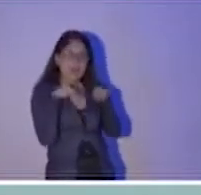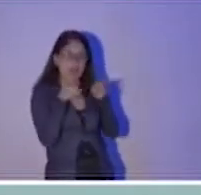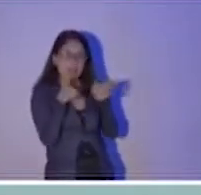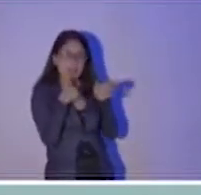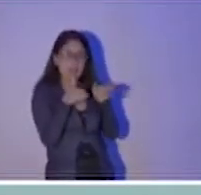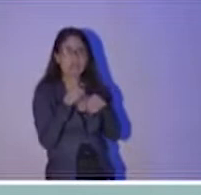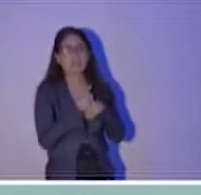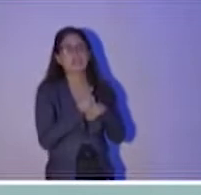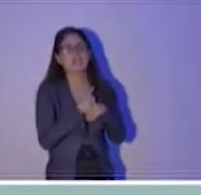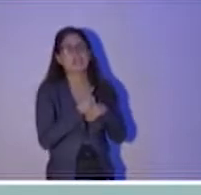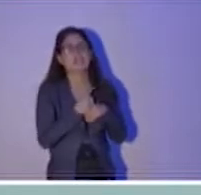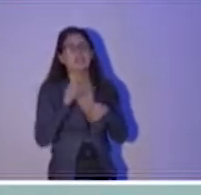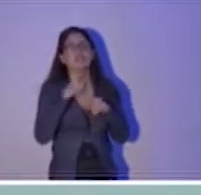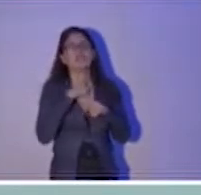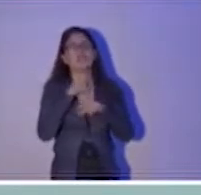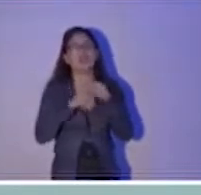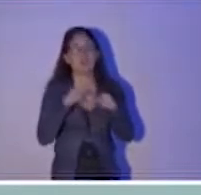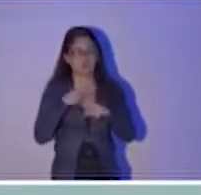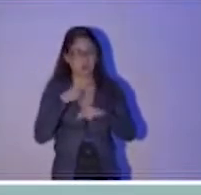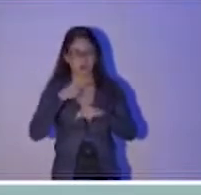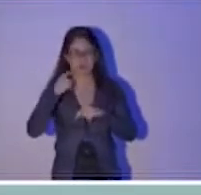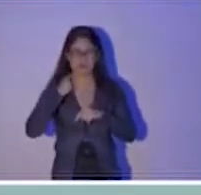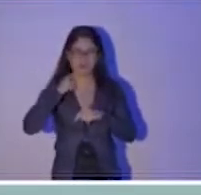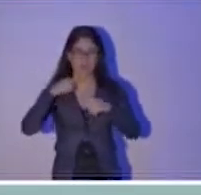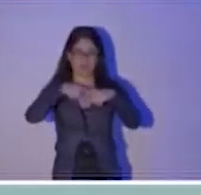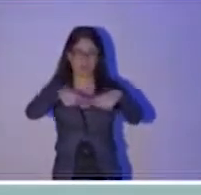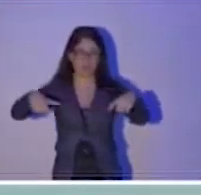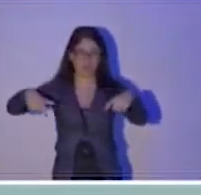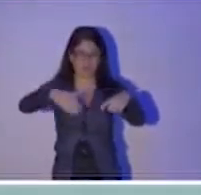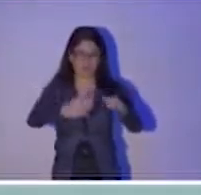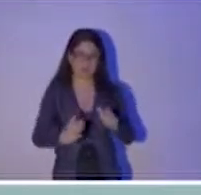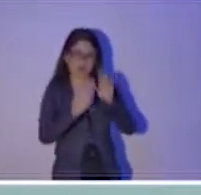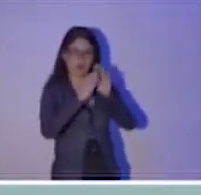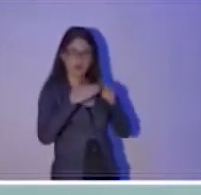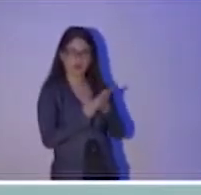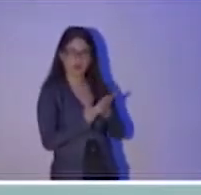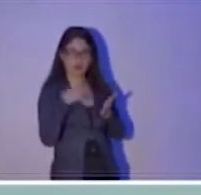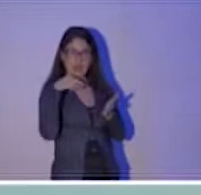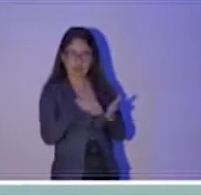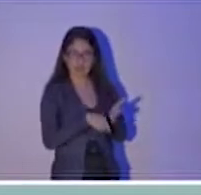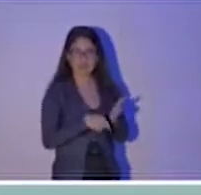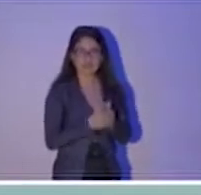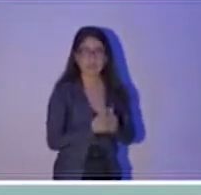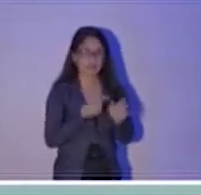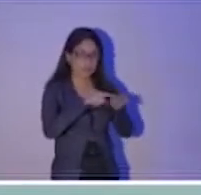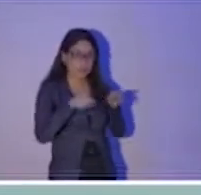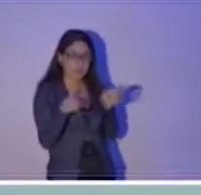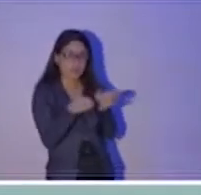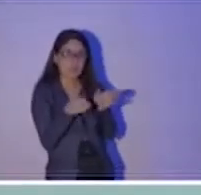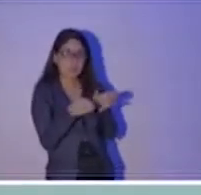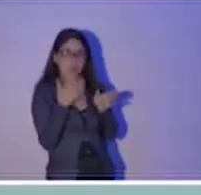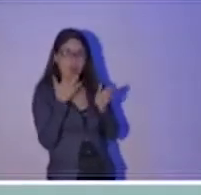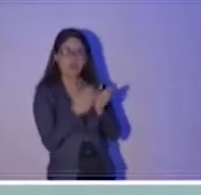aí tinha uma salinha branca trancada, era onde estavam os livros. E a dona Marlene abriu os livros. E ela abriu um mundo